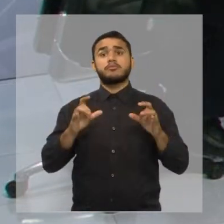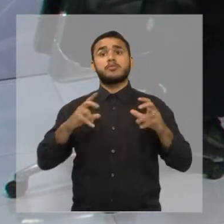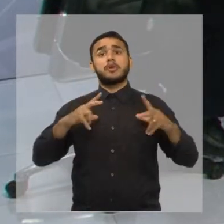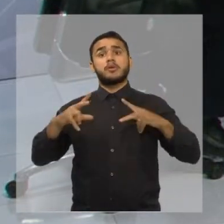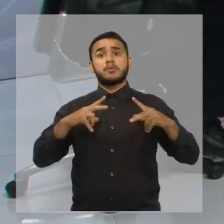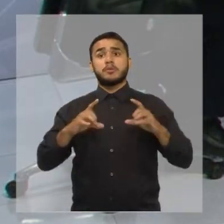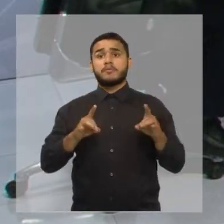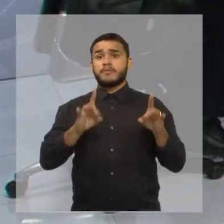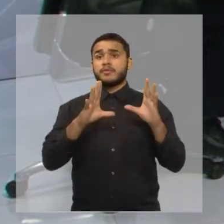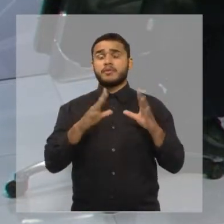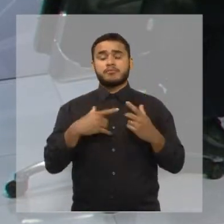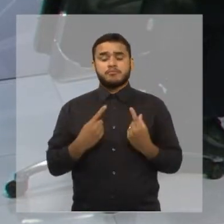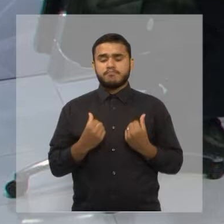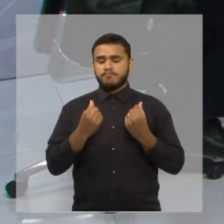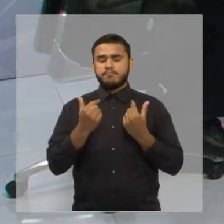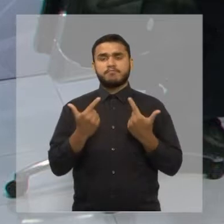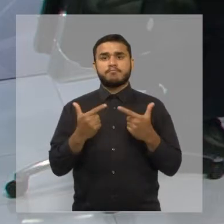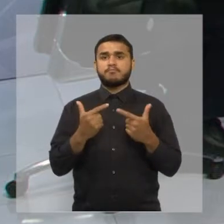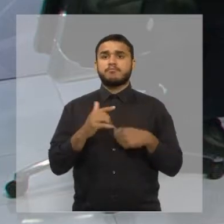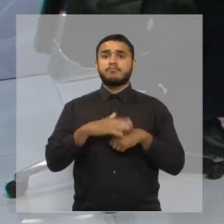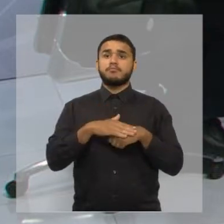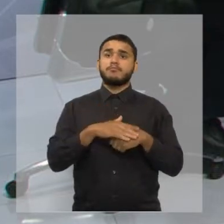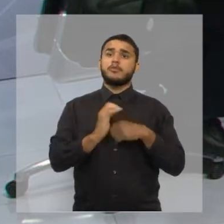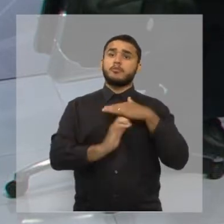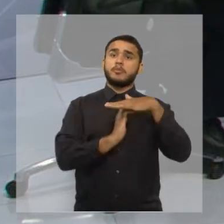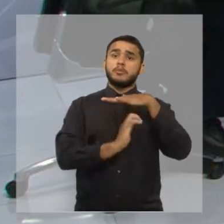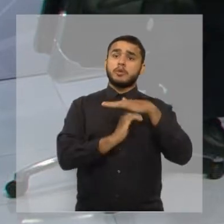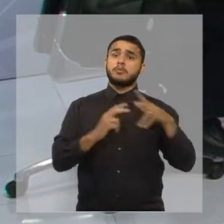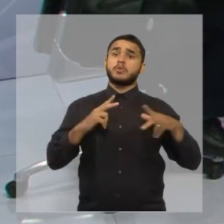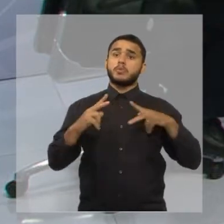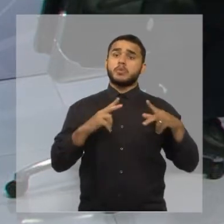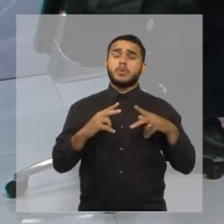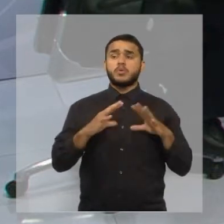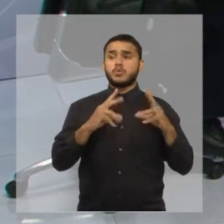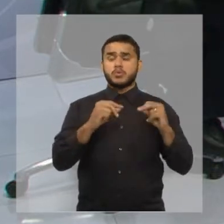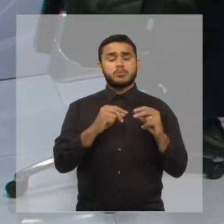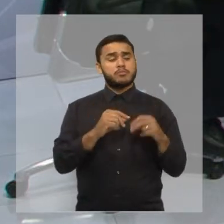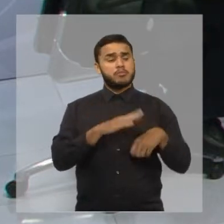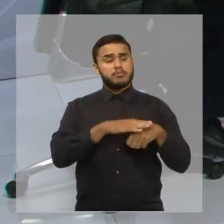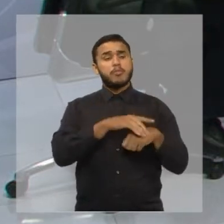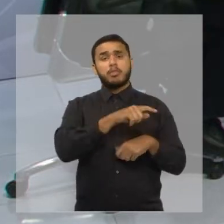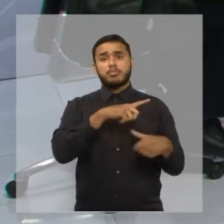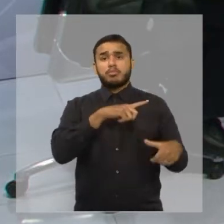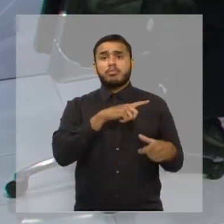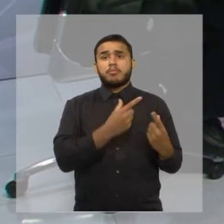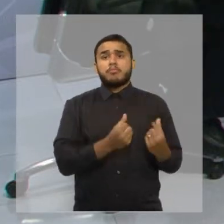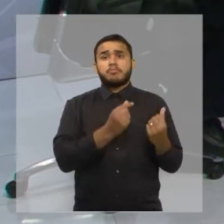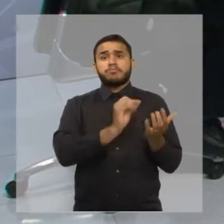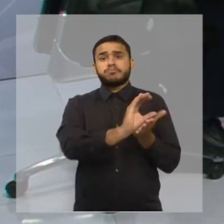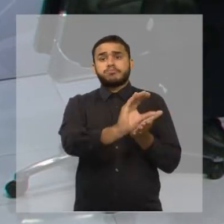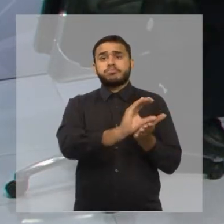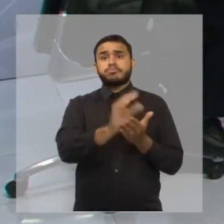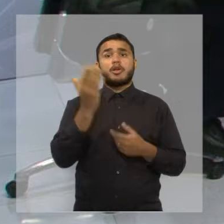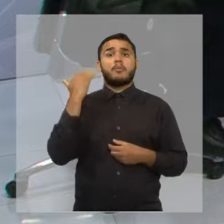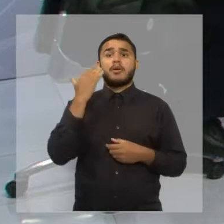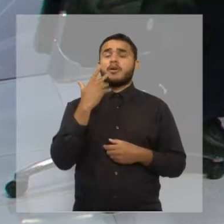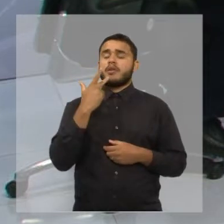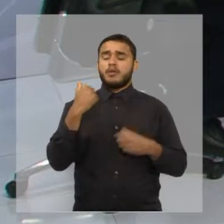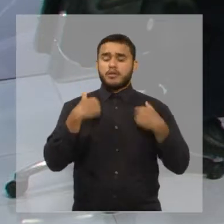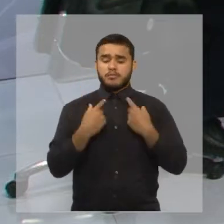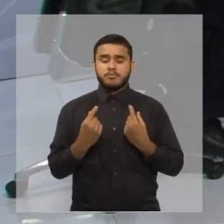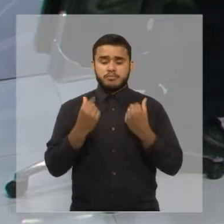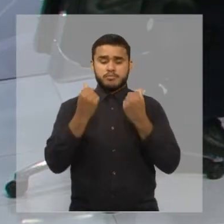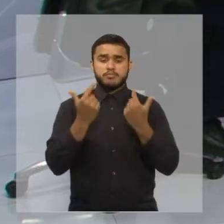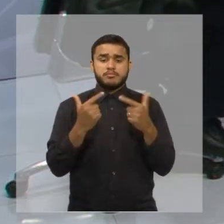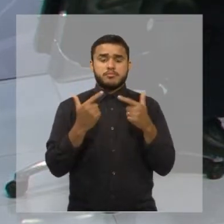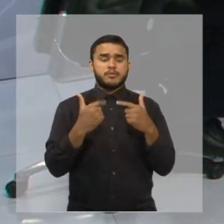não tem dinheiro para fazer e a iniciativa privada tem. E a opção anterior era não fazer e nem deixar fazer. Agora, não fazer porque não tinha dinheiro e